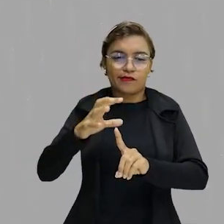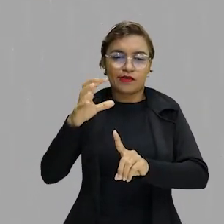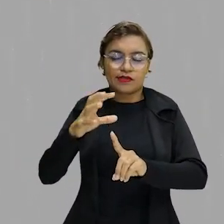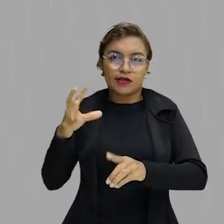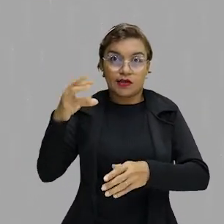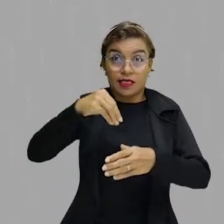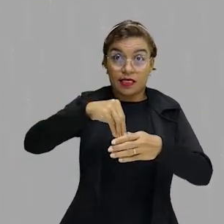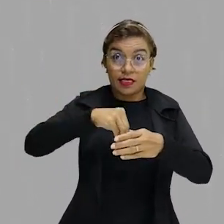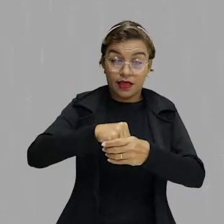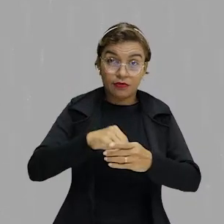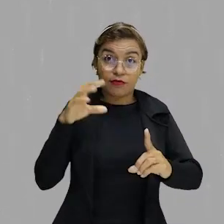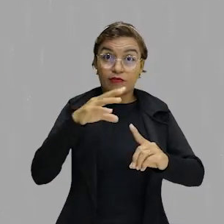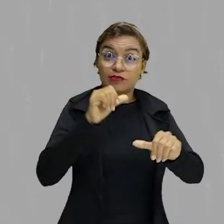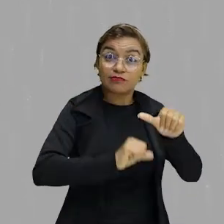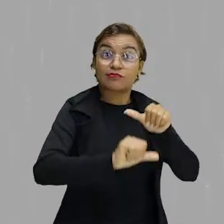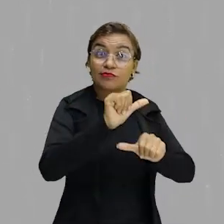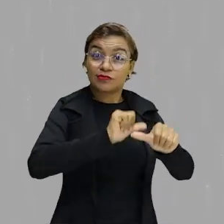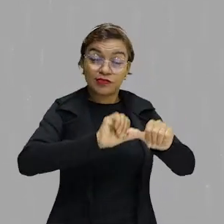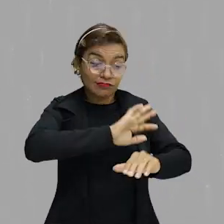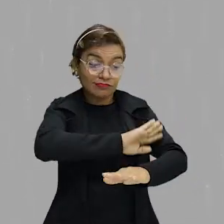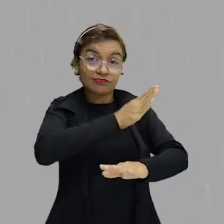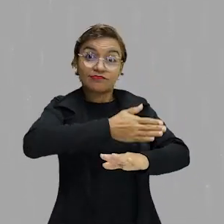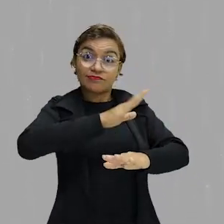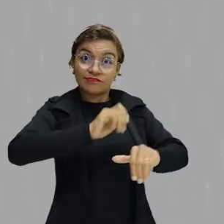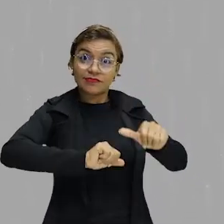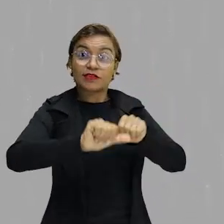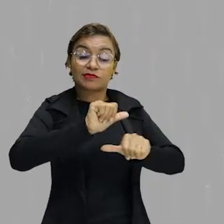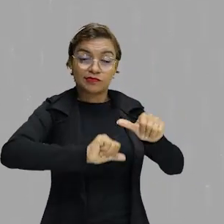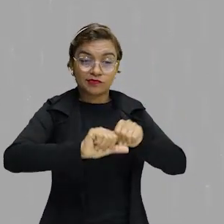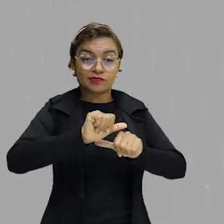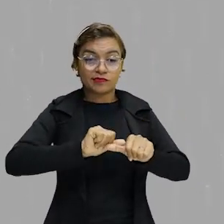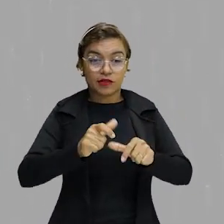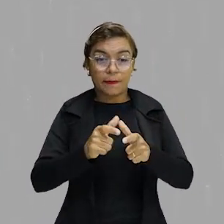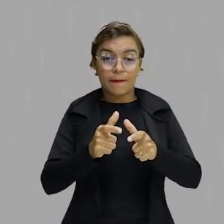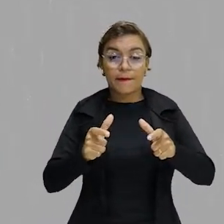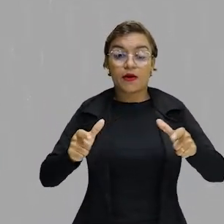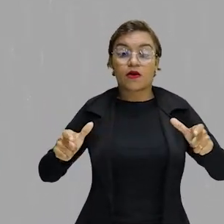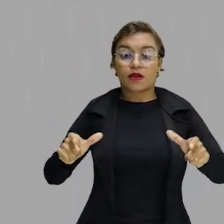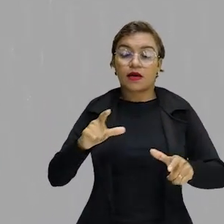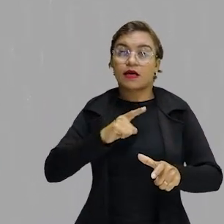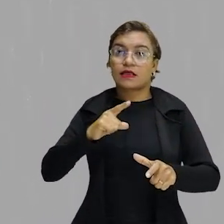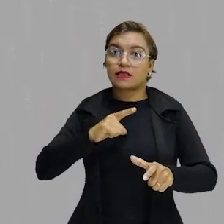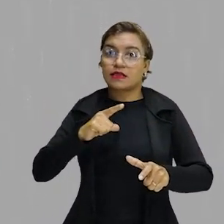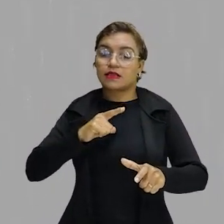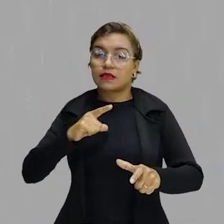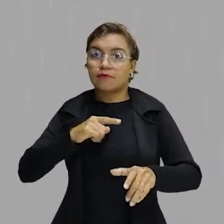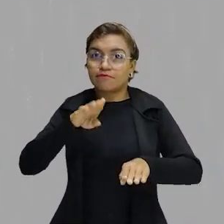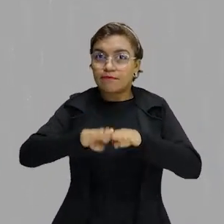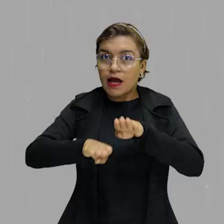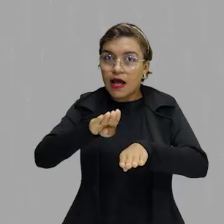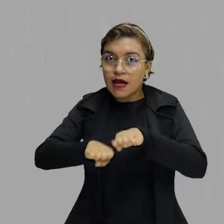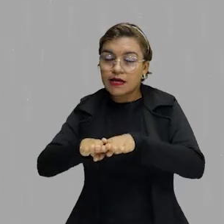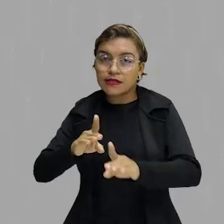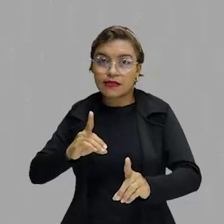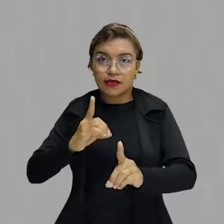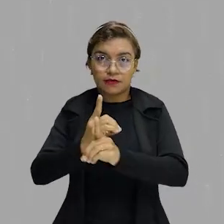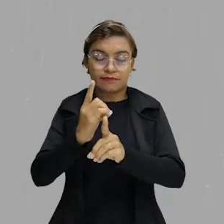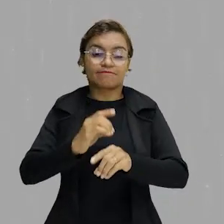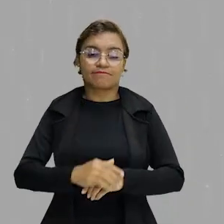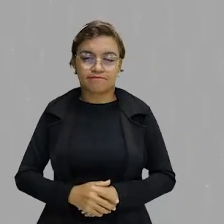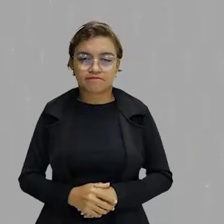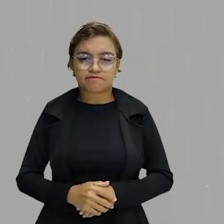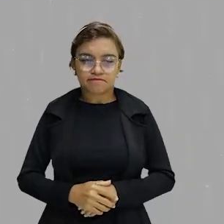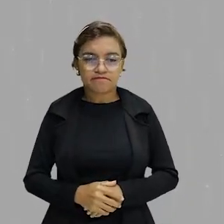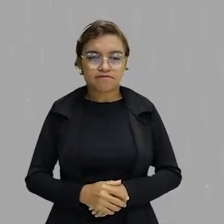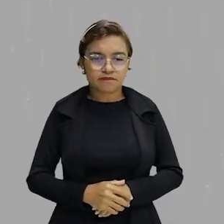do relevo, e o fenômeno em questão acontece, na maioria das vezes, em locais onde há encontro de placas tectônicas, nas suas